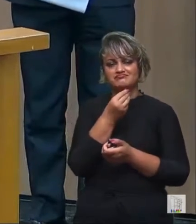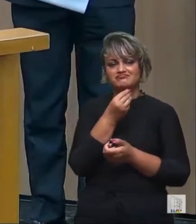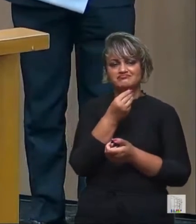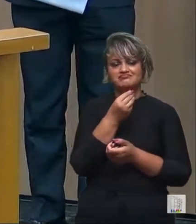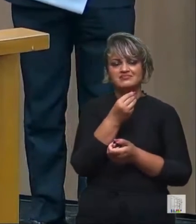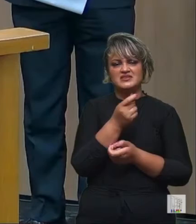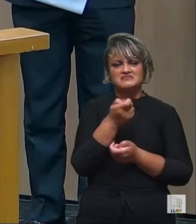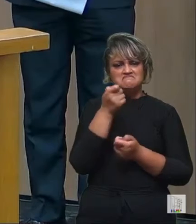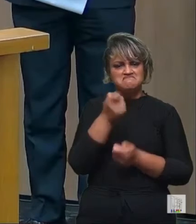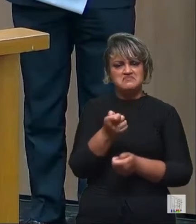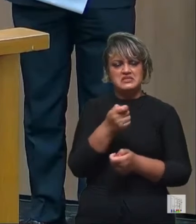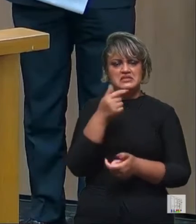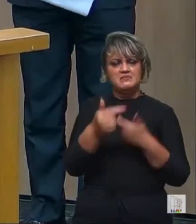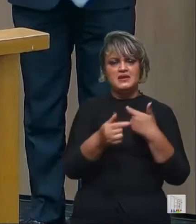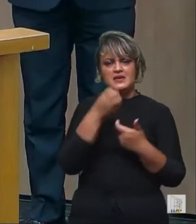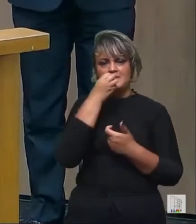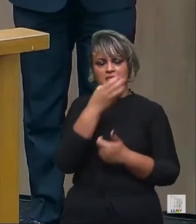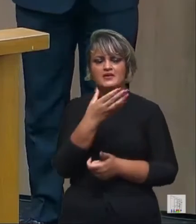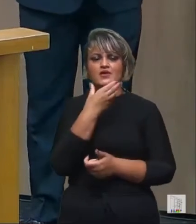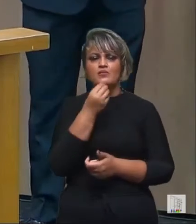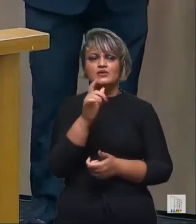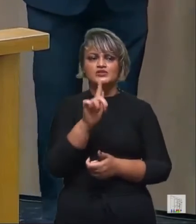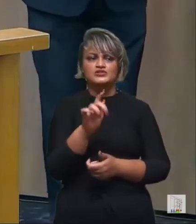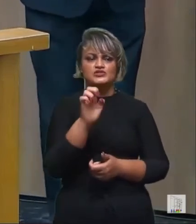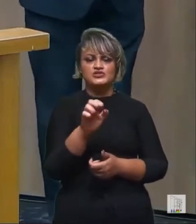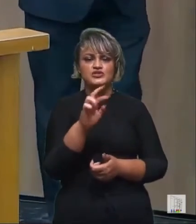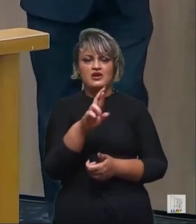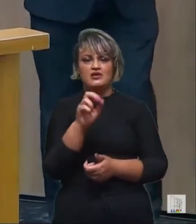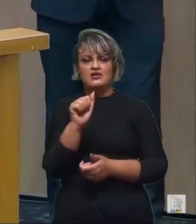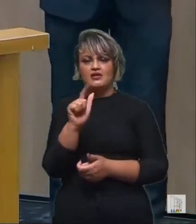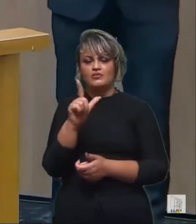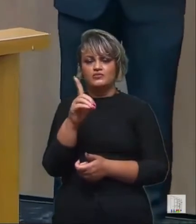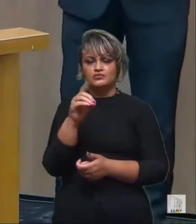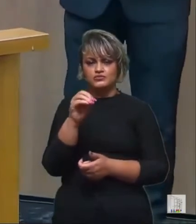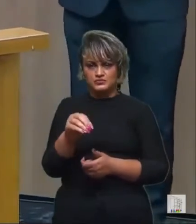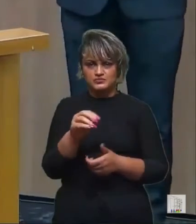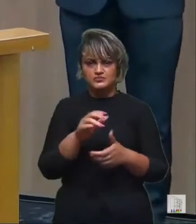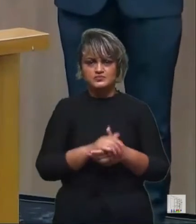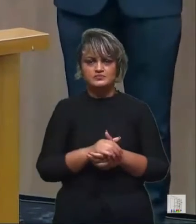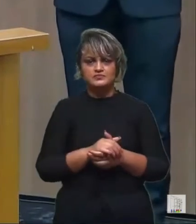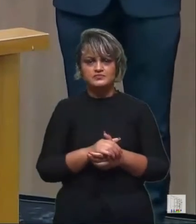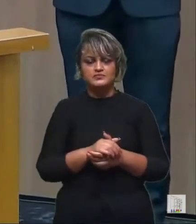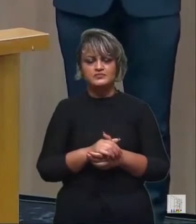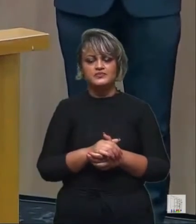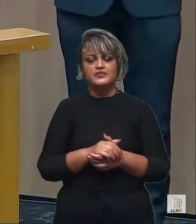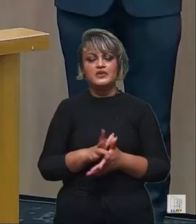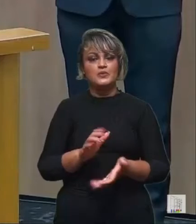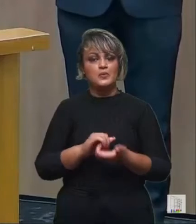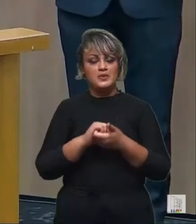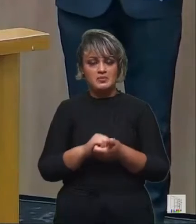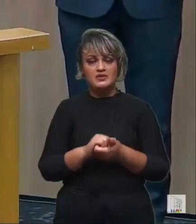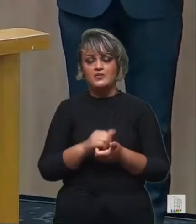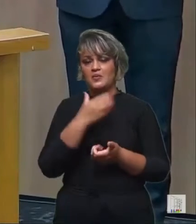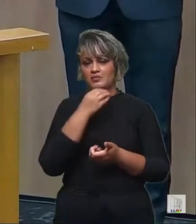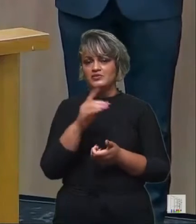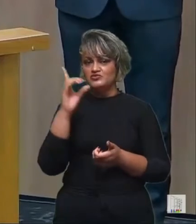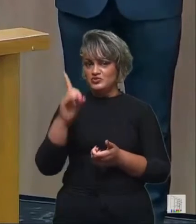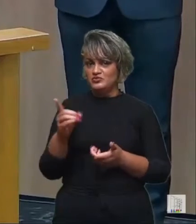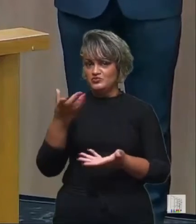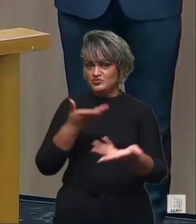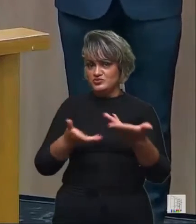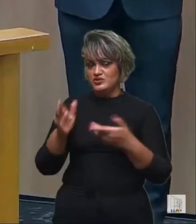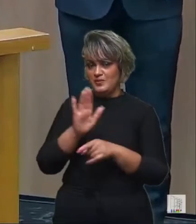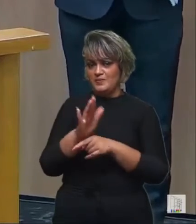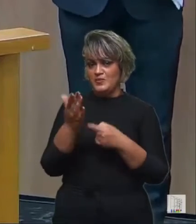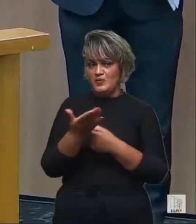combativo, eficiente, diretor-geral da Polícia Federal, Andrei Rodrigues. Cumprimento o diretor de Cooperação Internacional